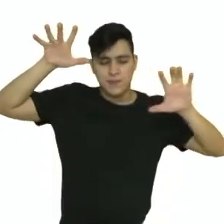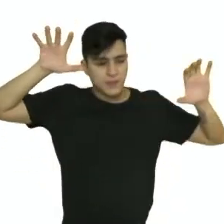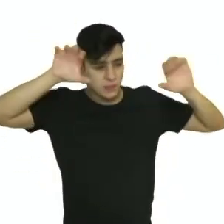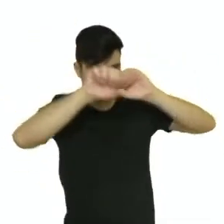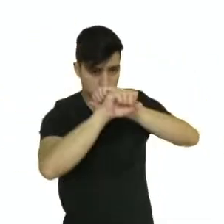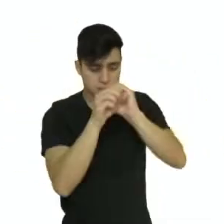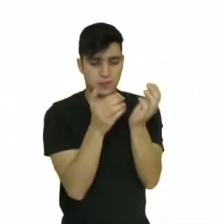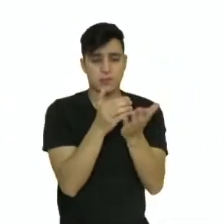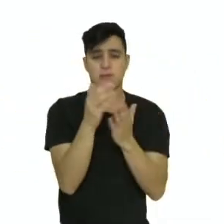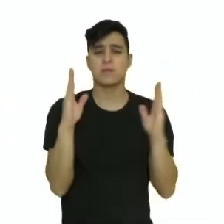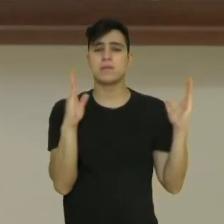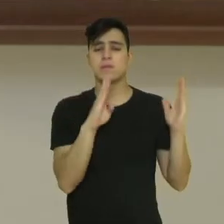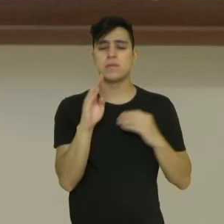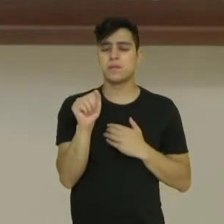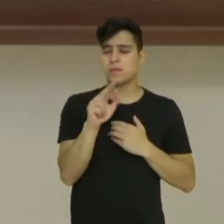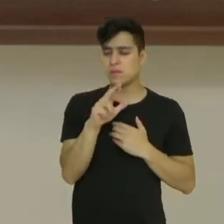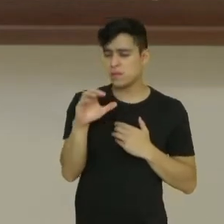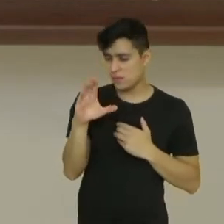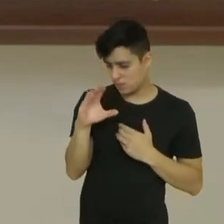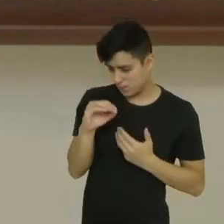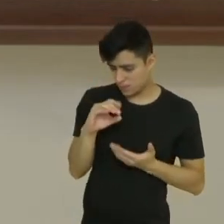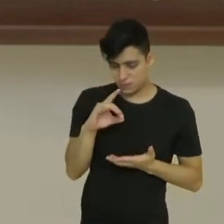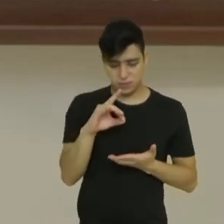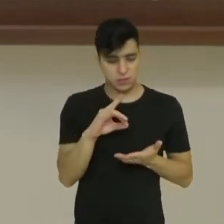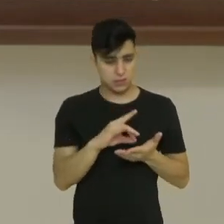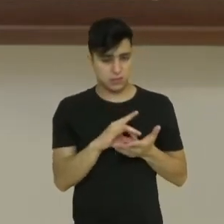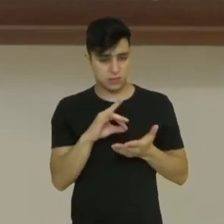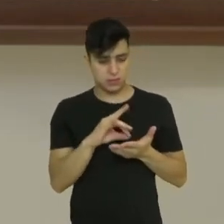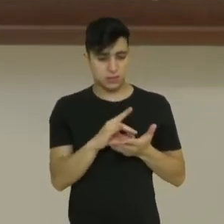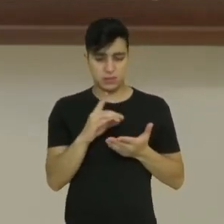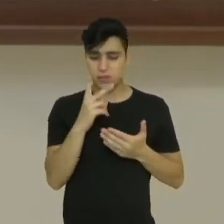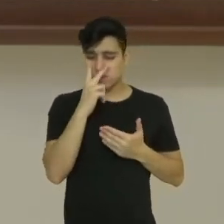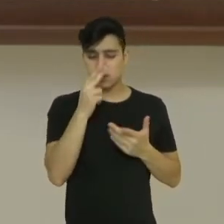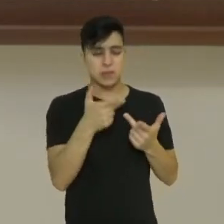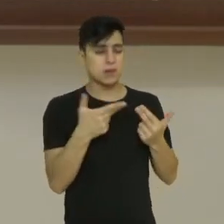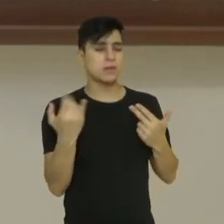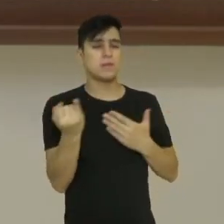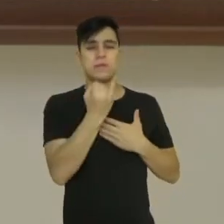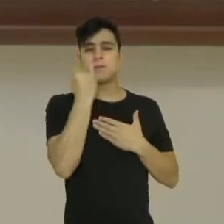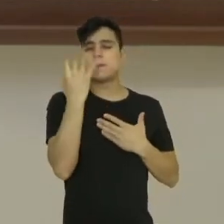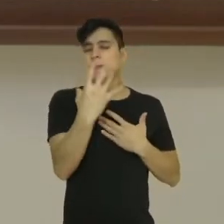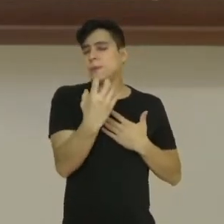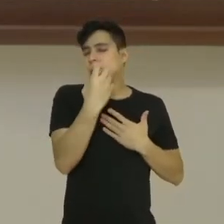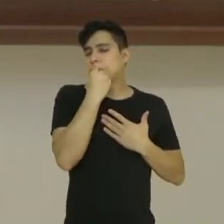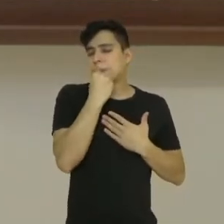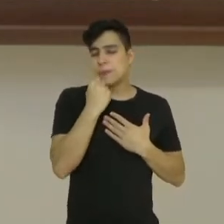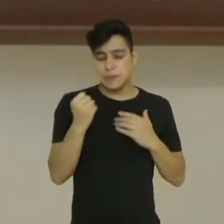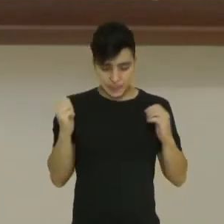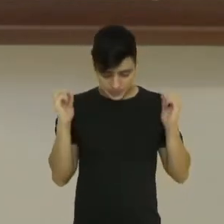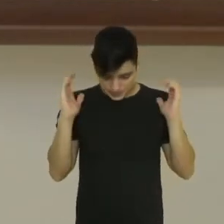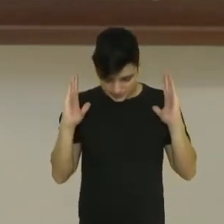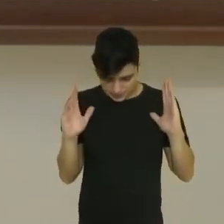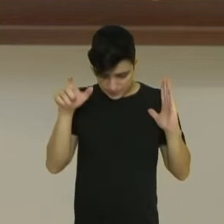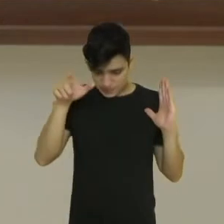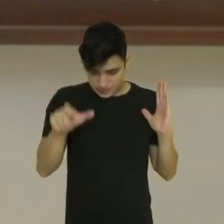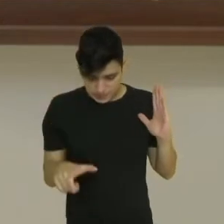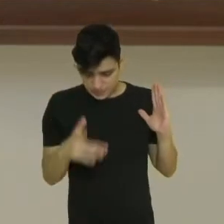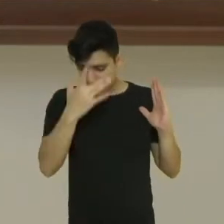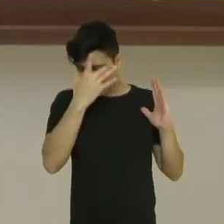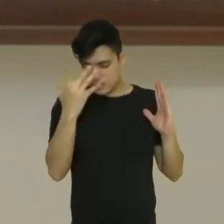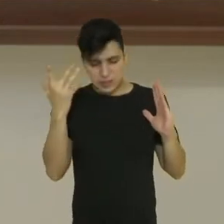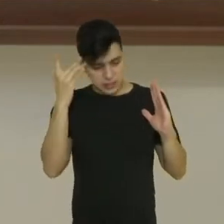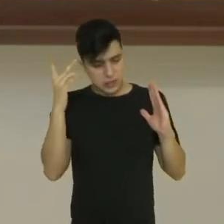período barroco. Barroco significa algo precioso. O que aconteceu? Agora a pintura renascentista ela já está